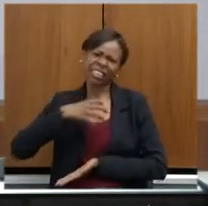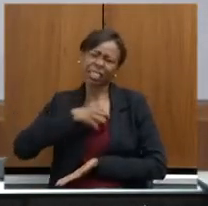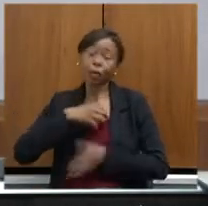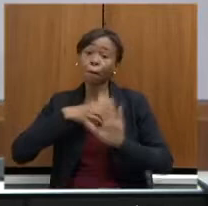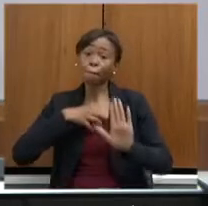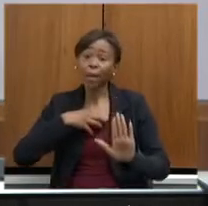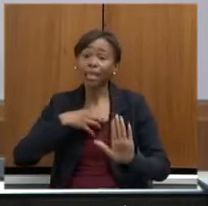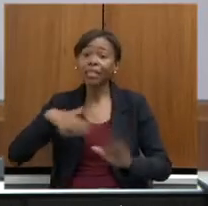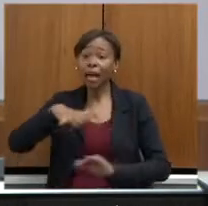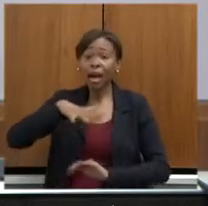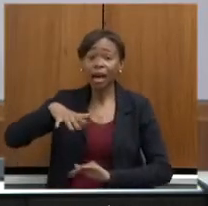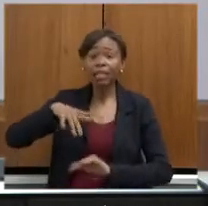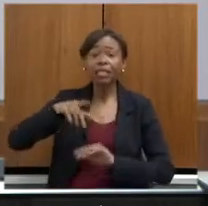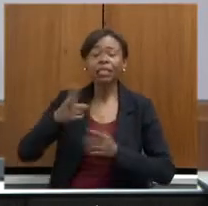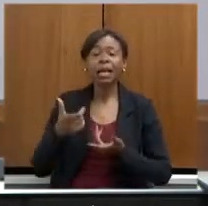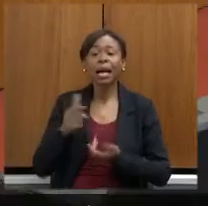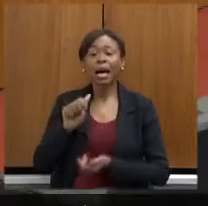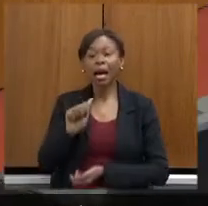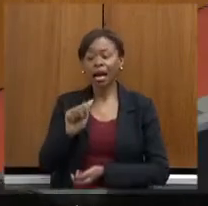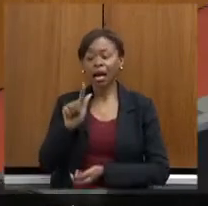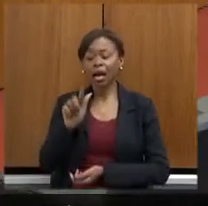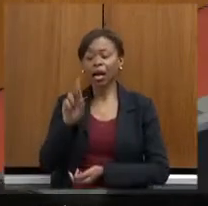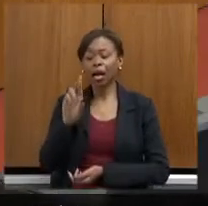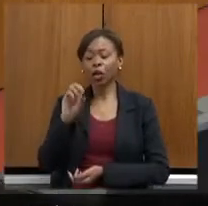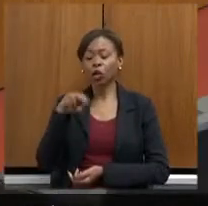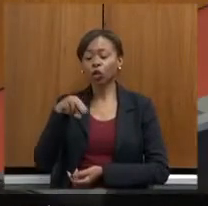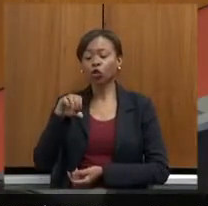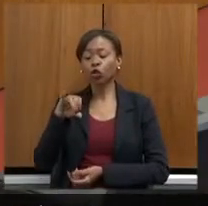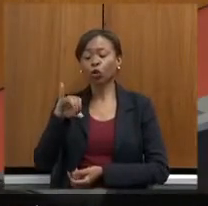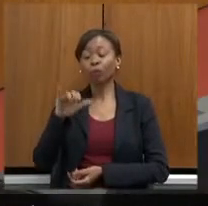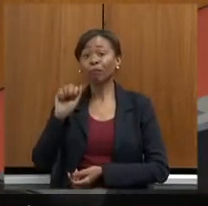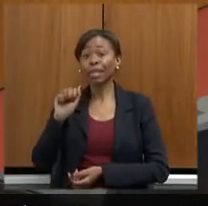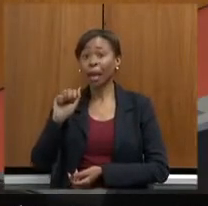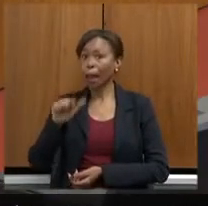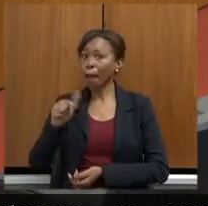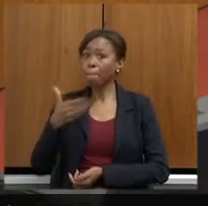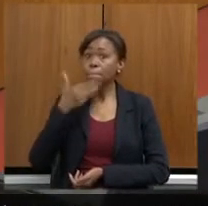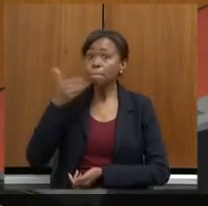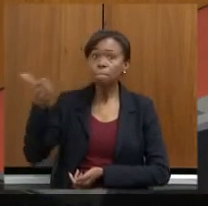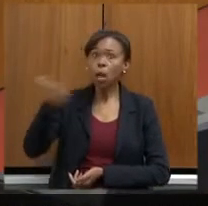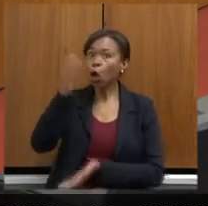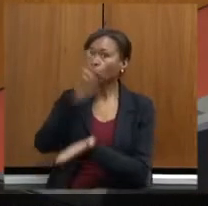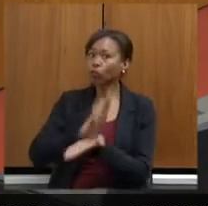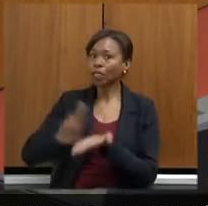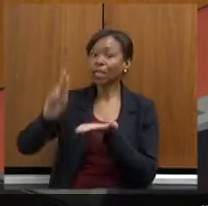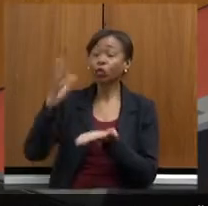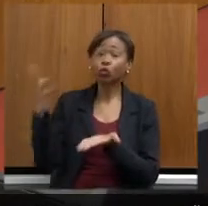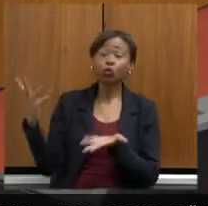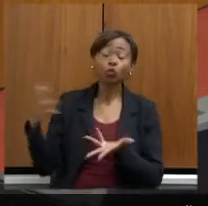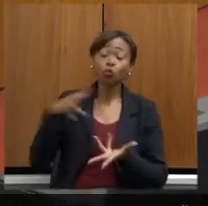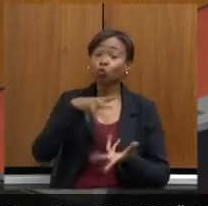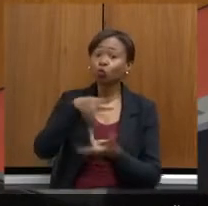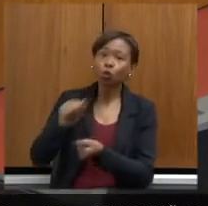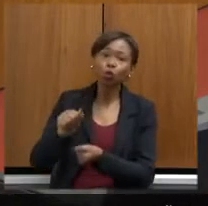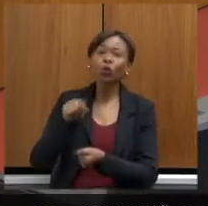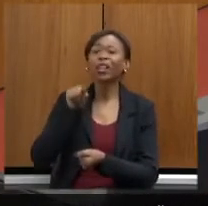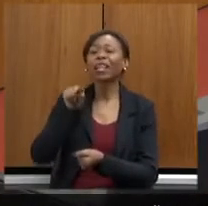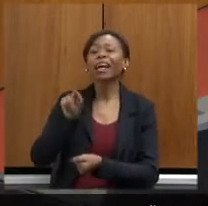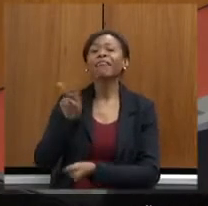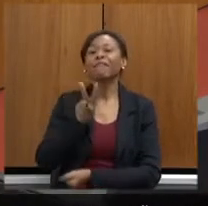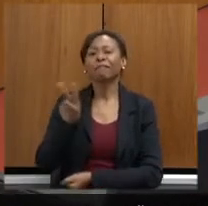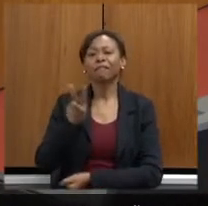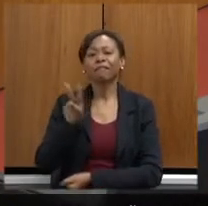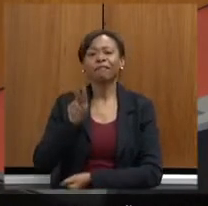agronomia leva nos melhores do mundo né que a Universidade Federal de Viçosa né então das melhores cidades do mundo entendeu da economia